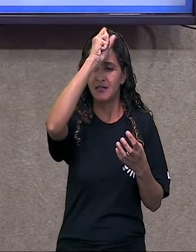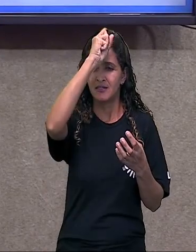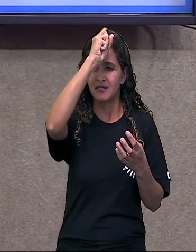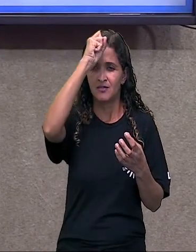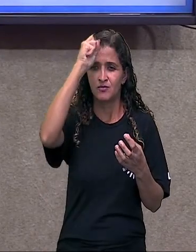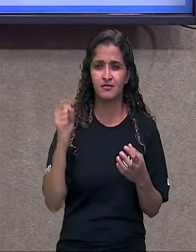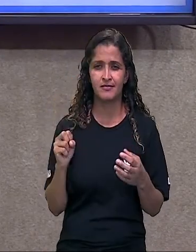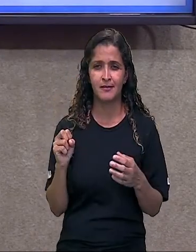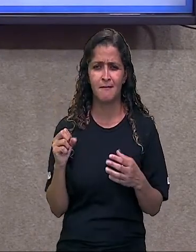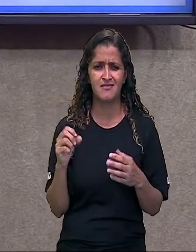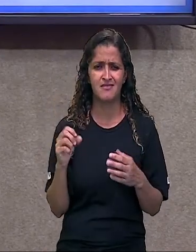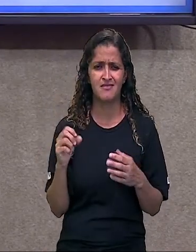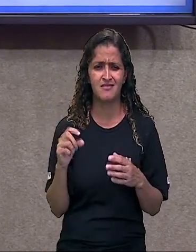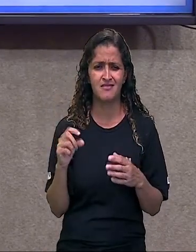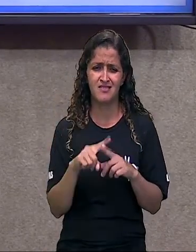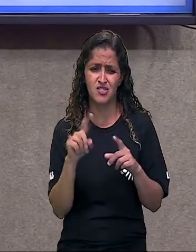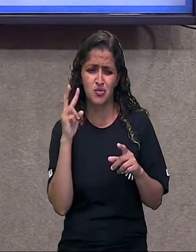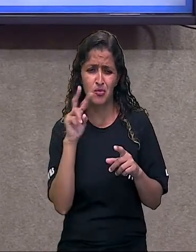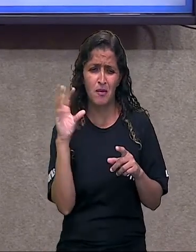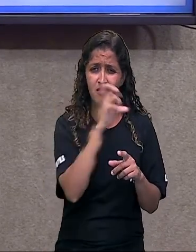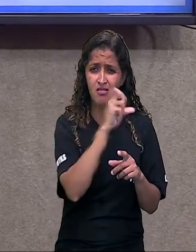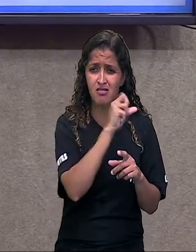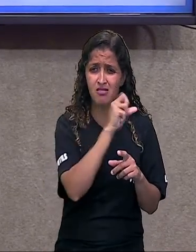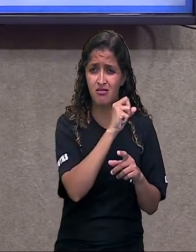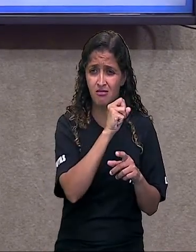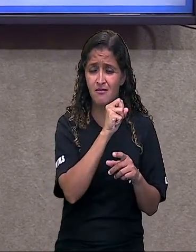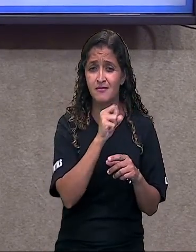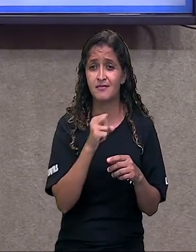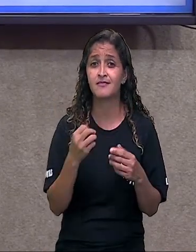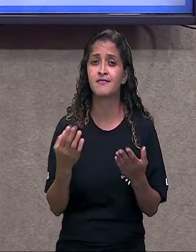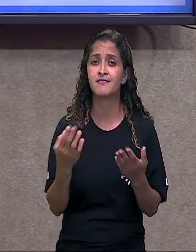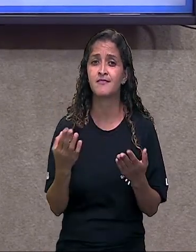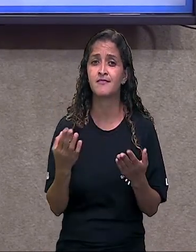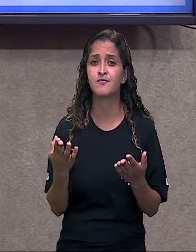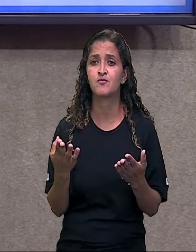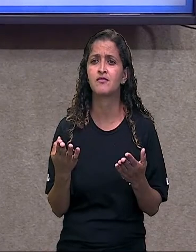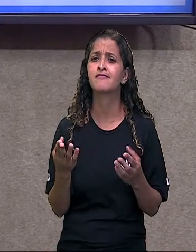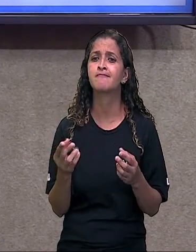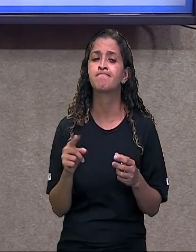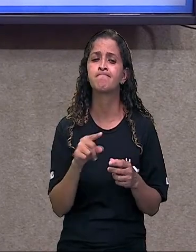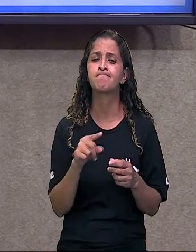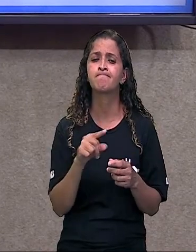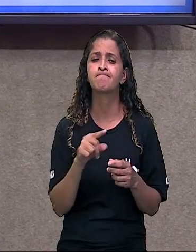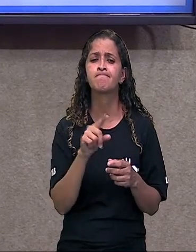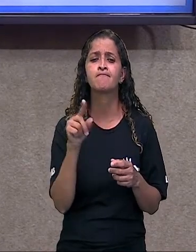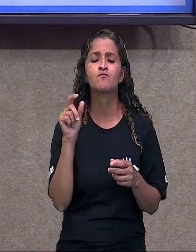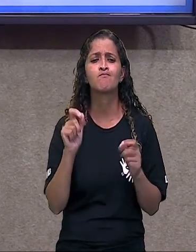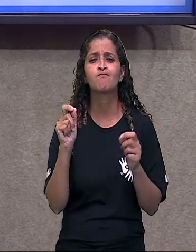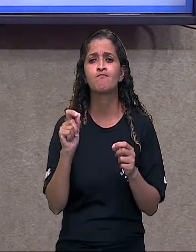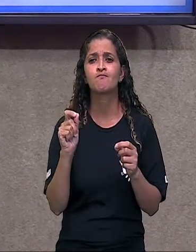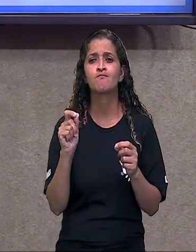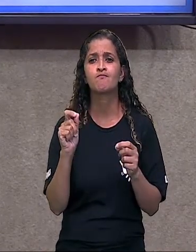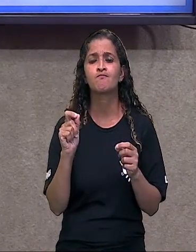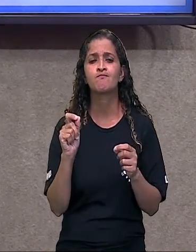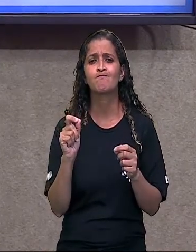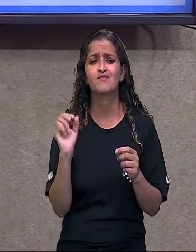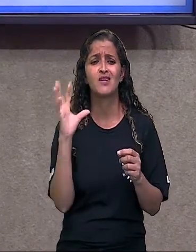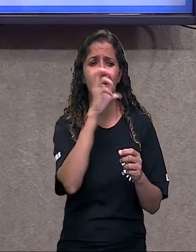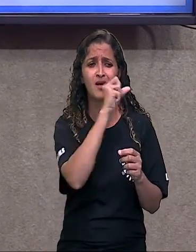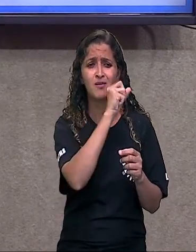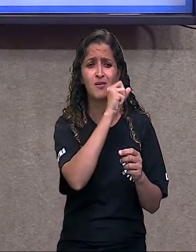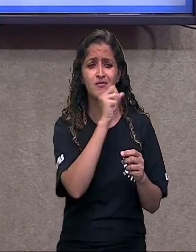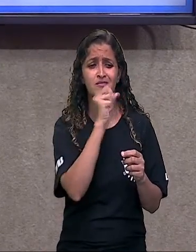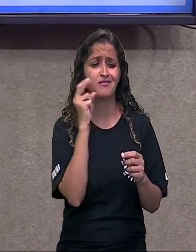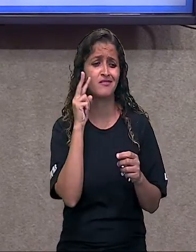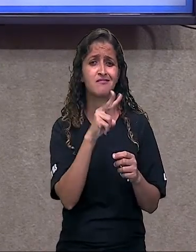por aquilo rapidamente, aqui como são as nossas aulas, o que você pode fazer? Professora, passou muito rápido,